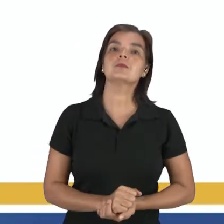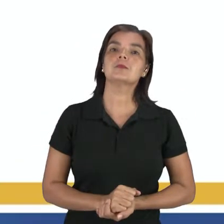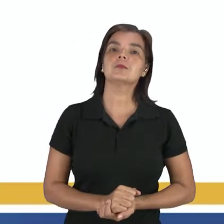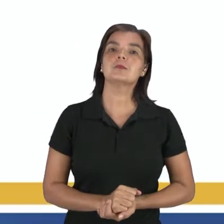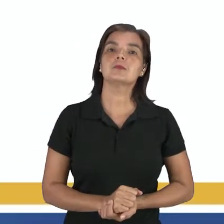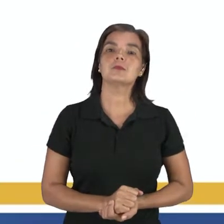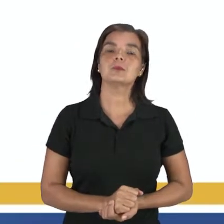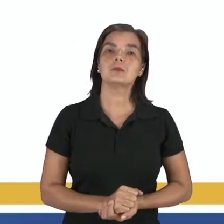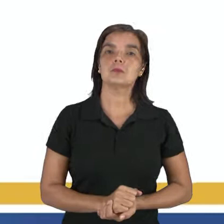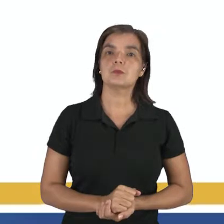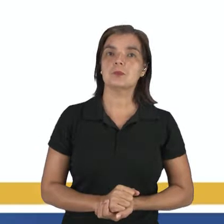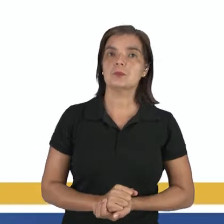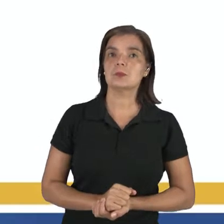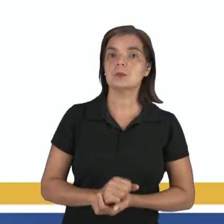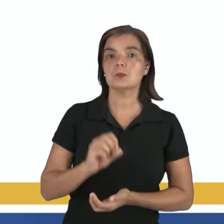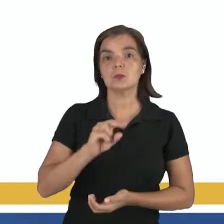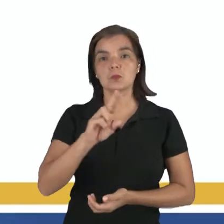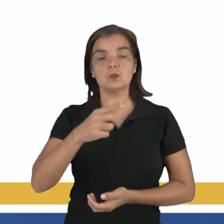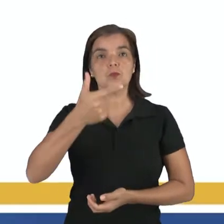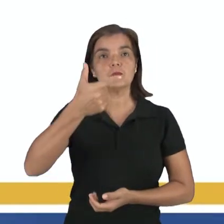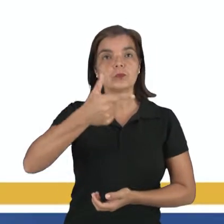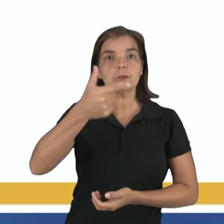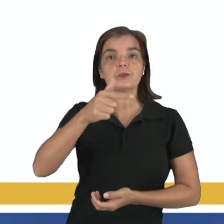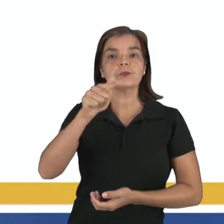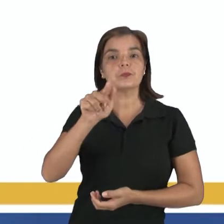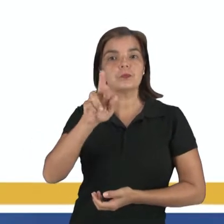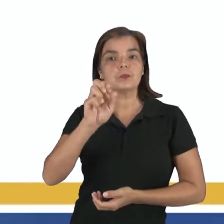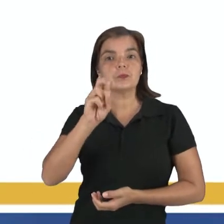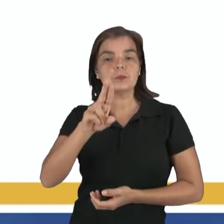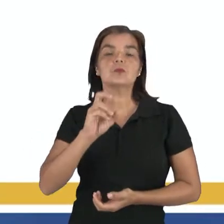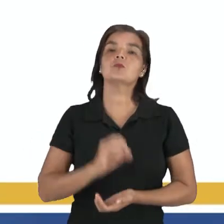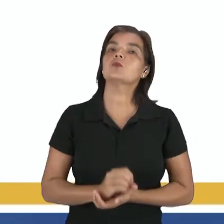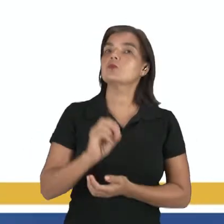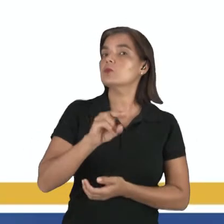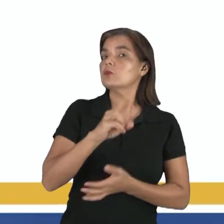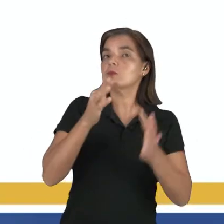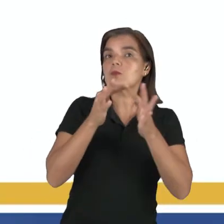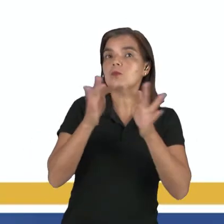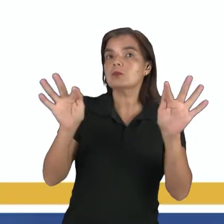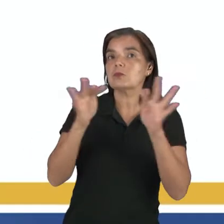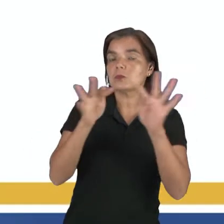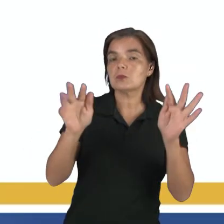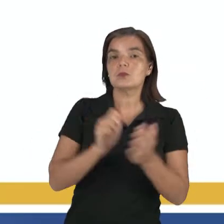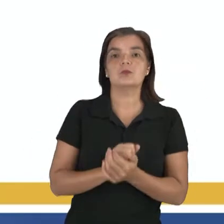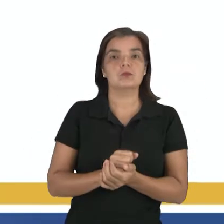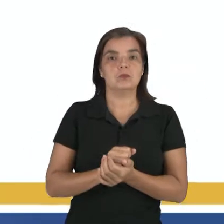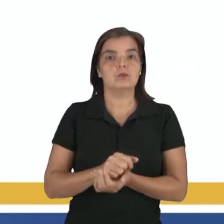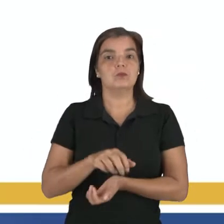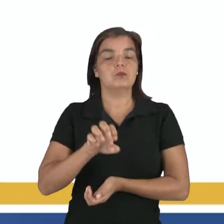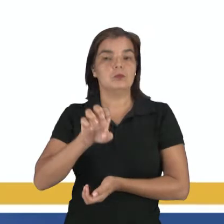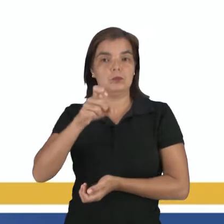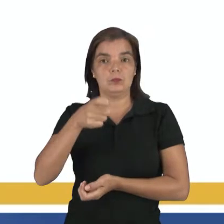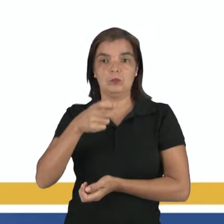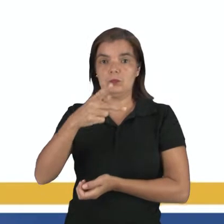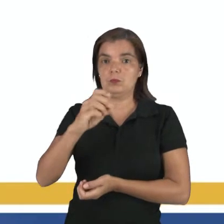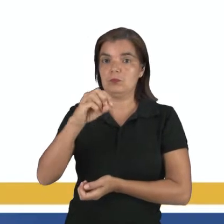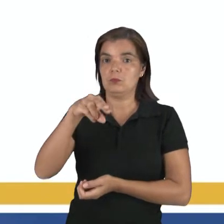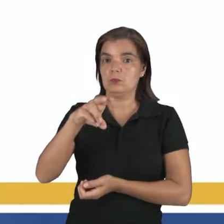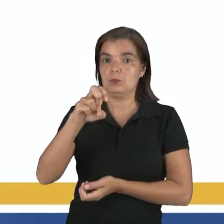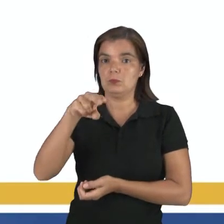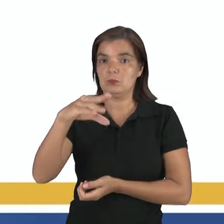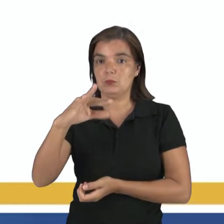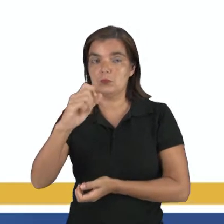tá? Que seja ela do primeiro grau ou do segundo grau, ou função exponencial, ou